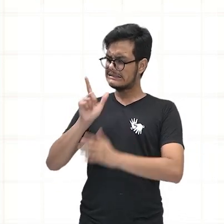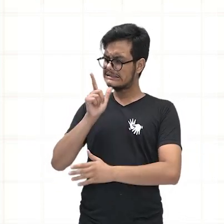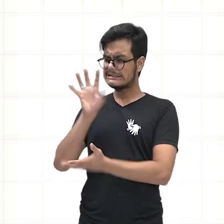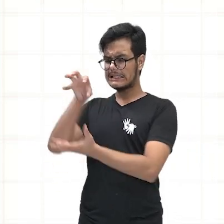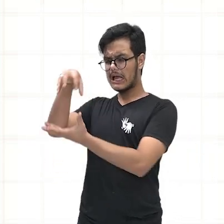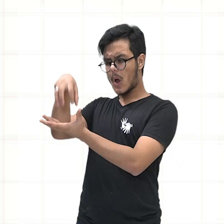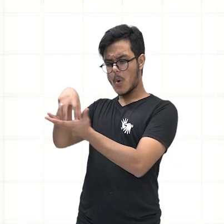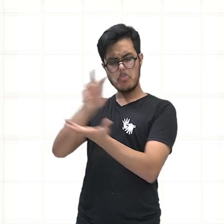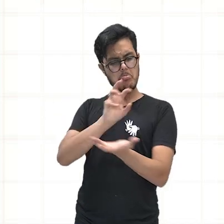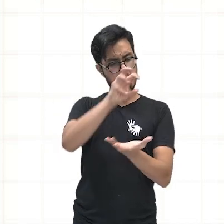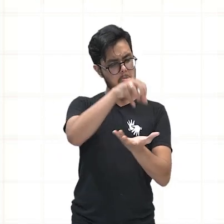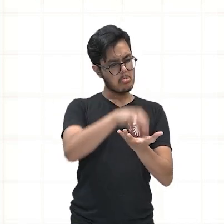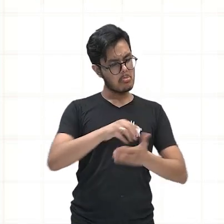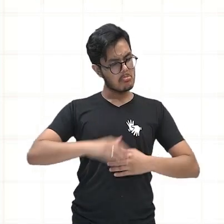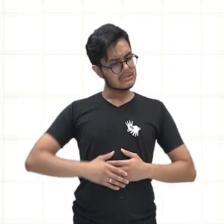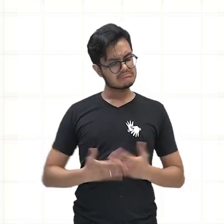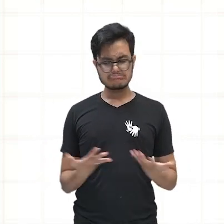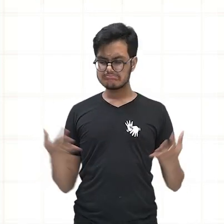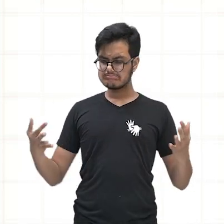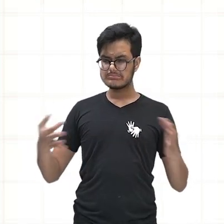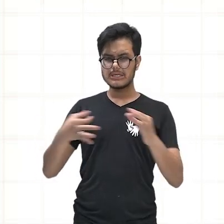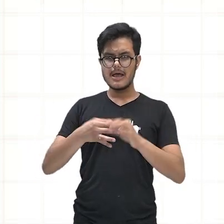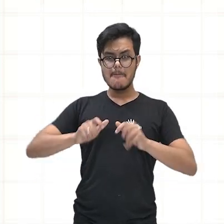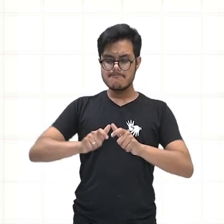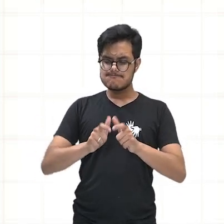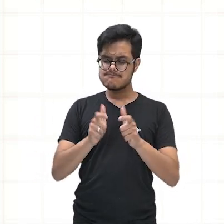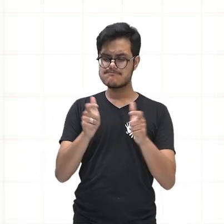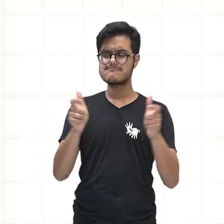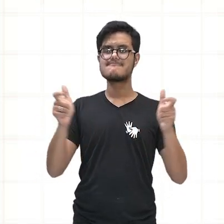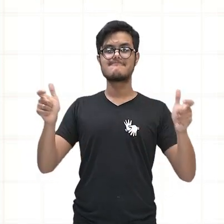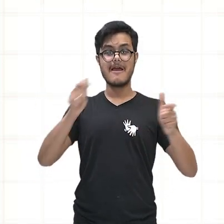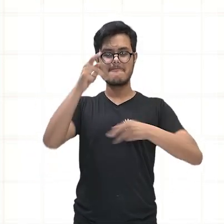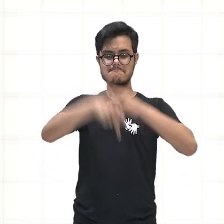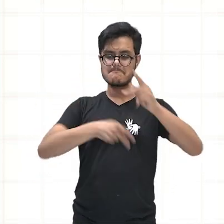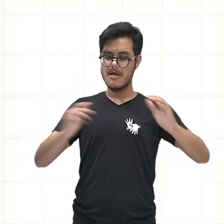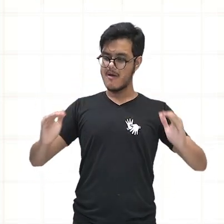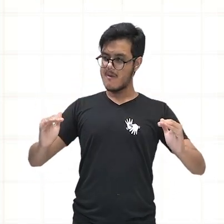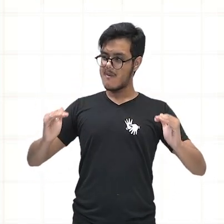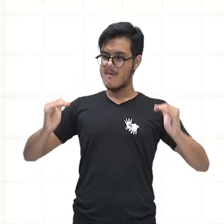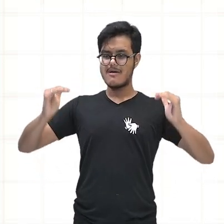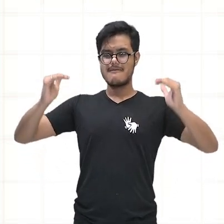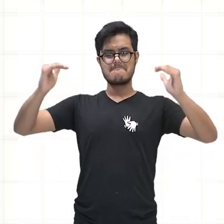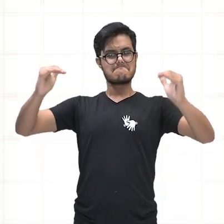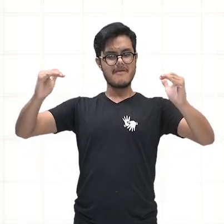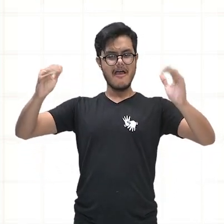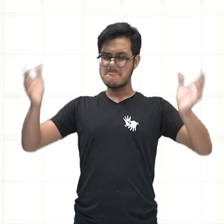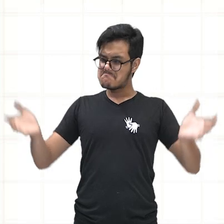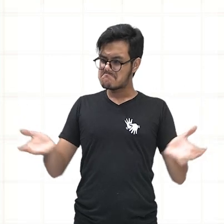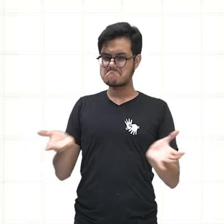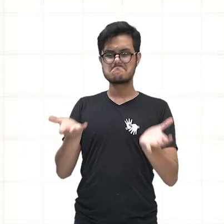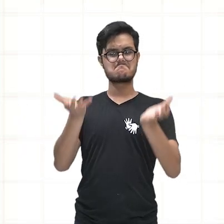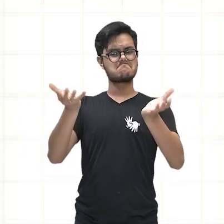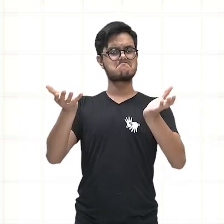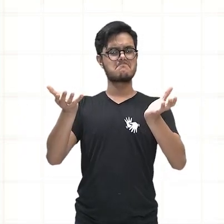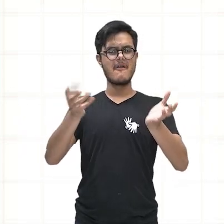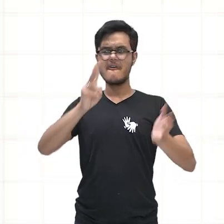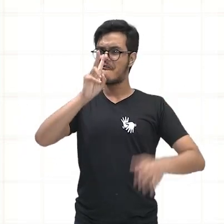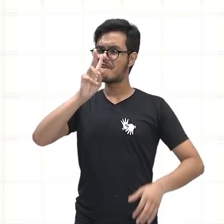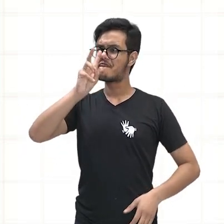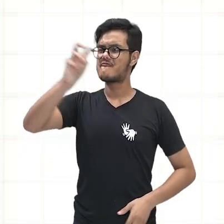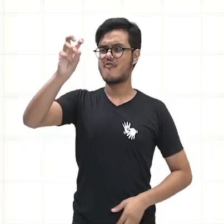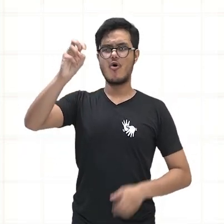aldeias acabou se tornando em uma cidade Próspera e fortificada uma cidade